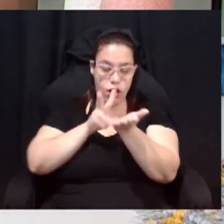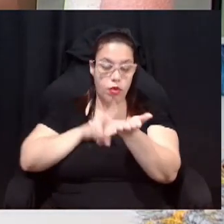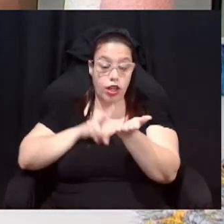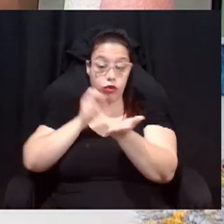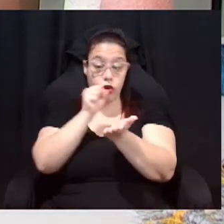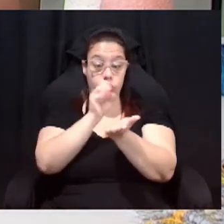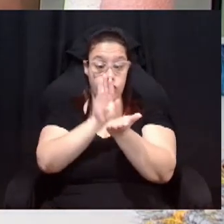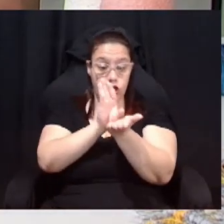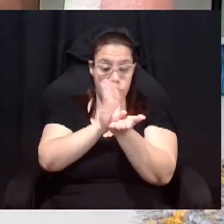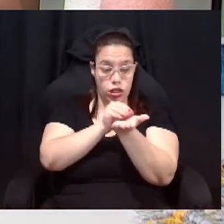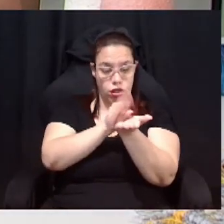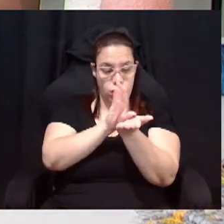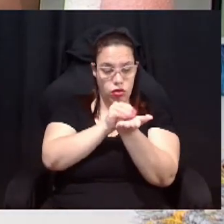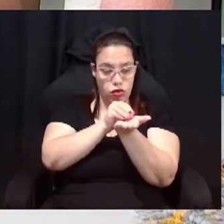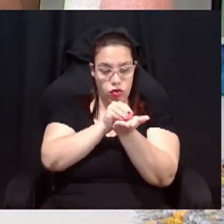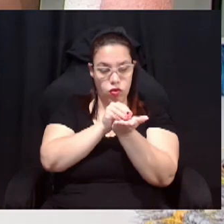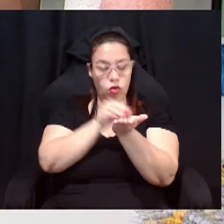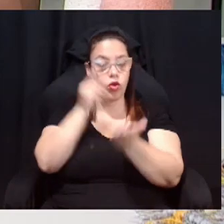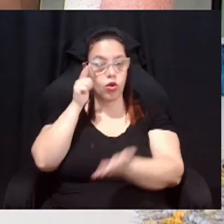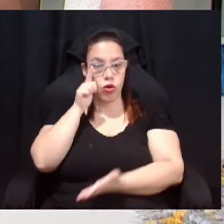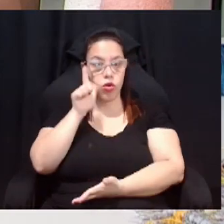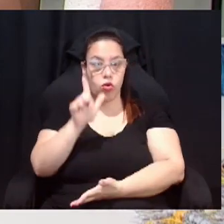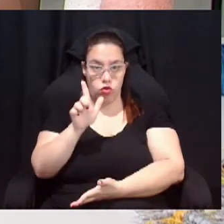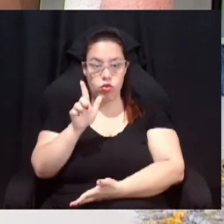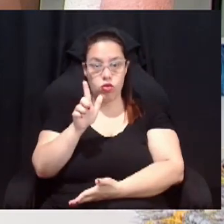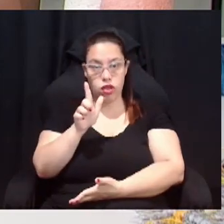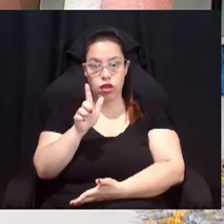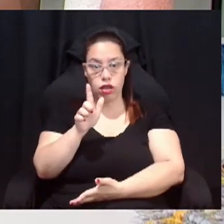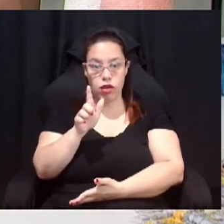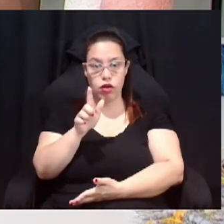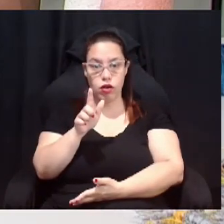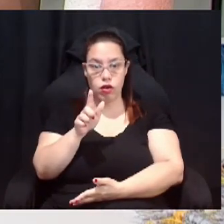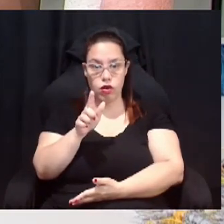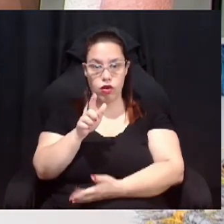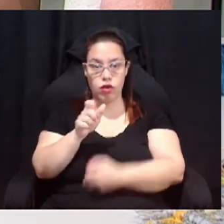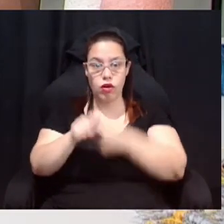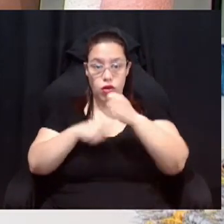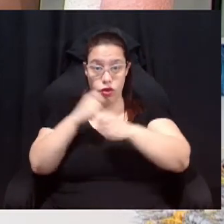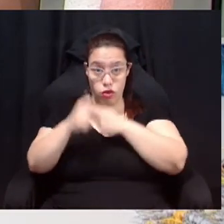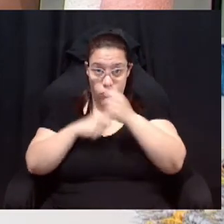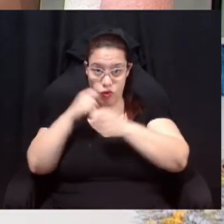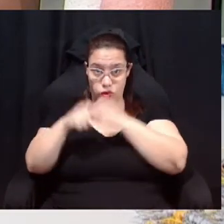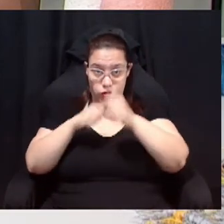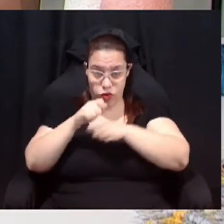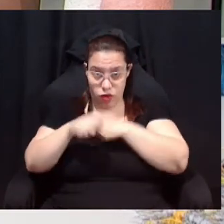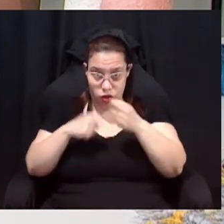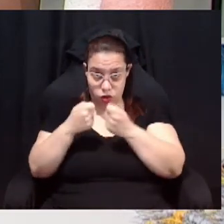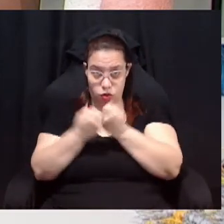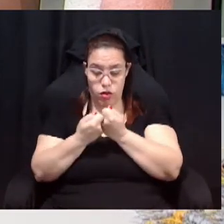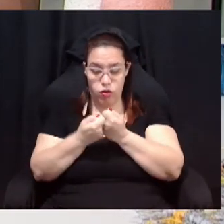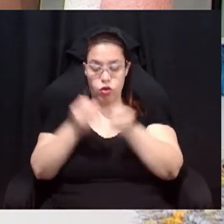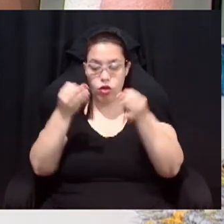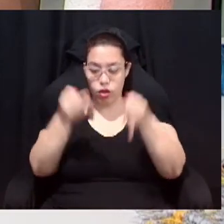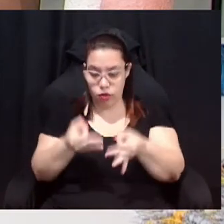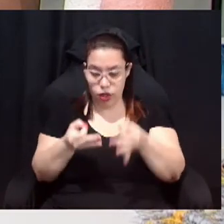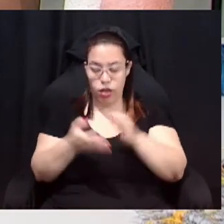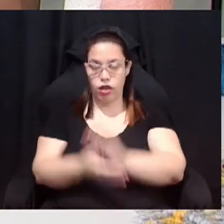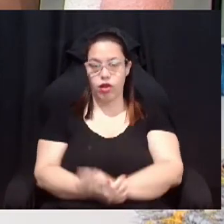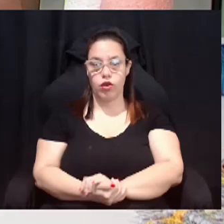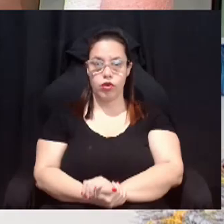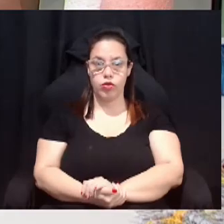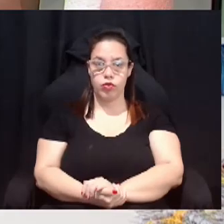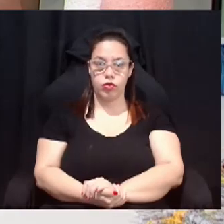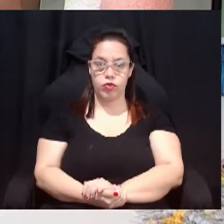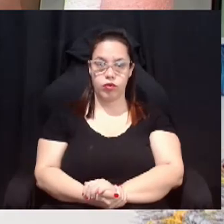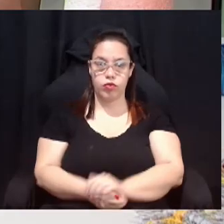difícil Isso, de então você consegue dar uma perder. tração maior na sua peça, fazer um nó mais fechadinho, mais firme, sem correr o risco